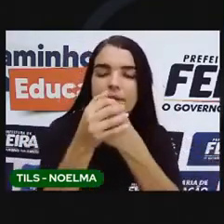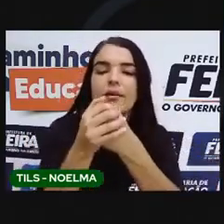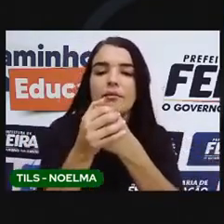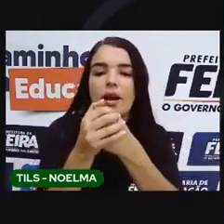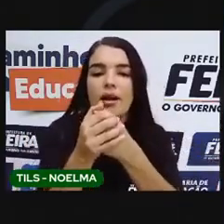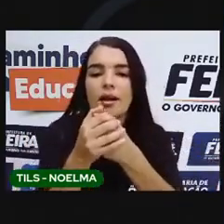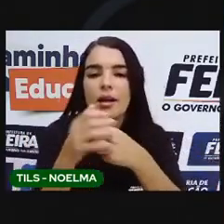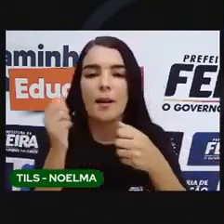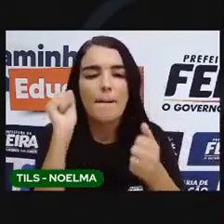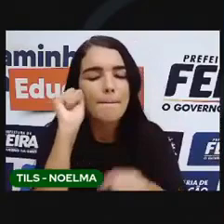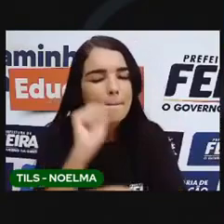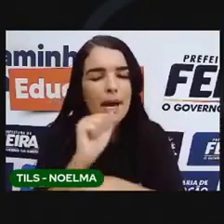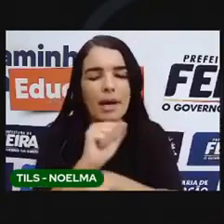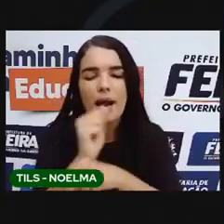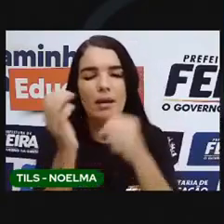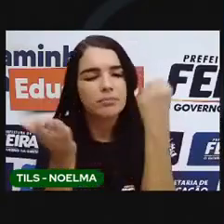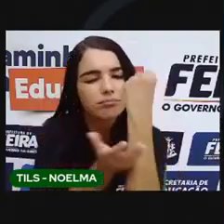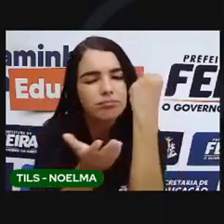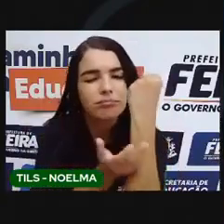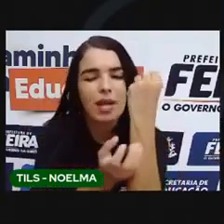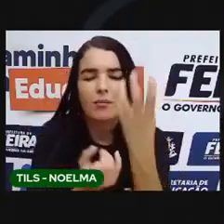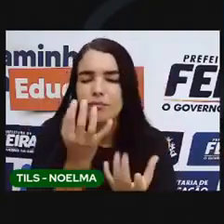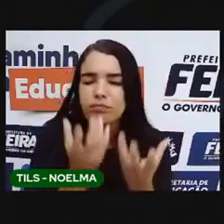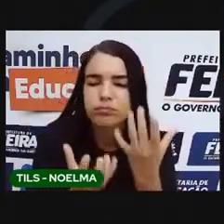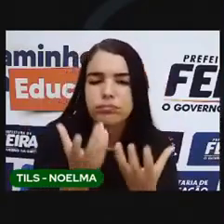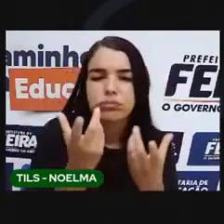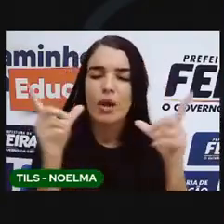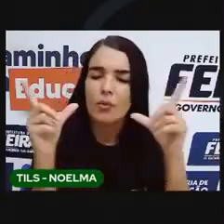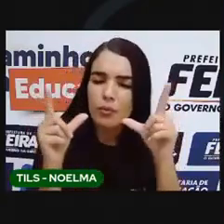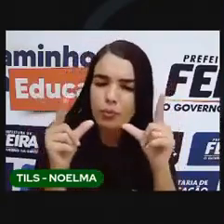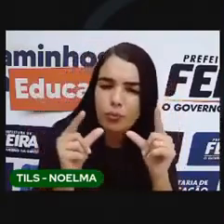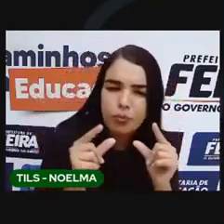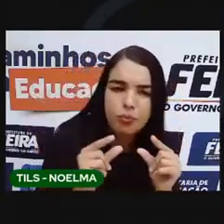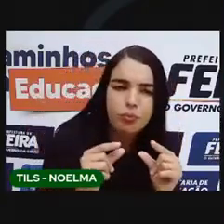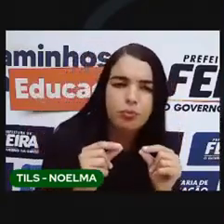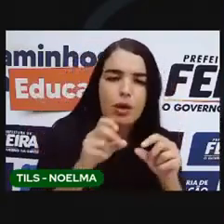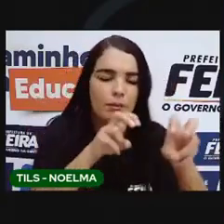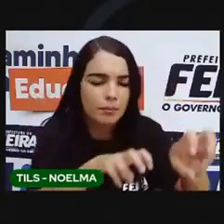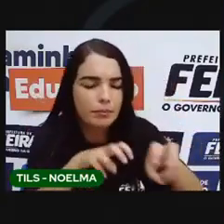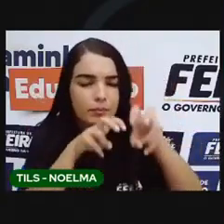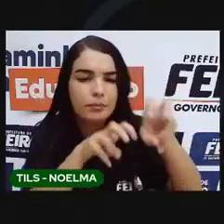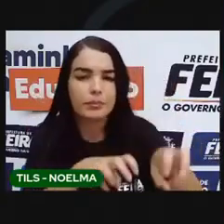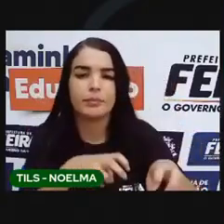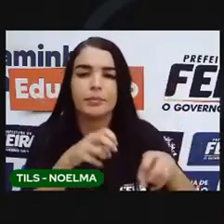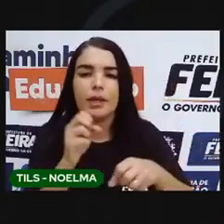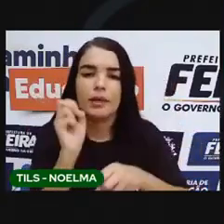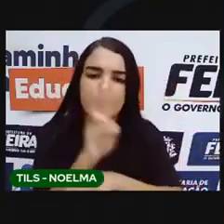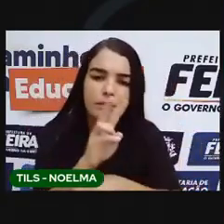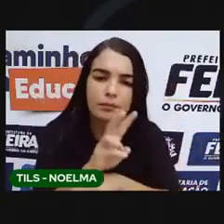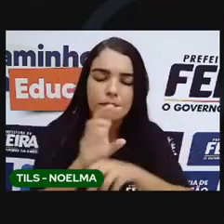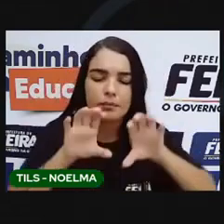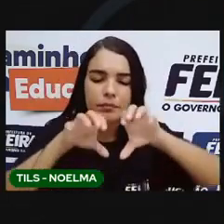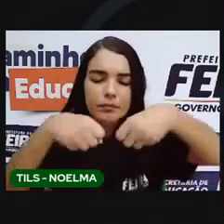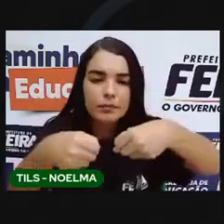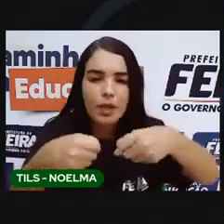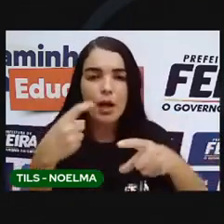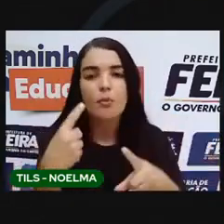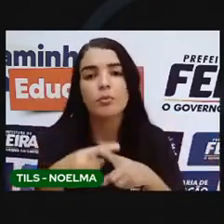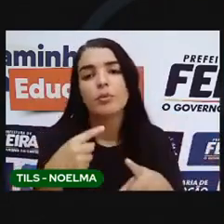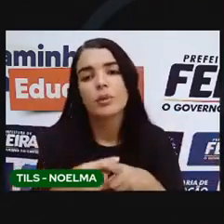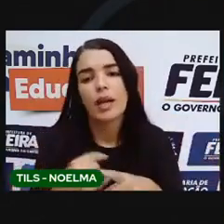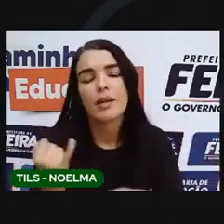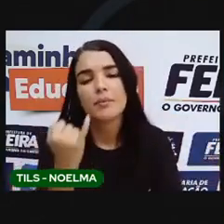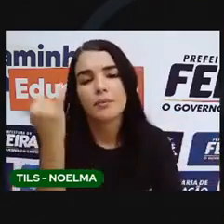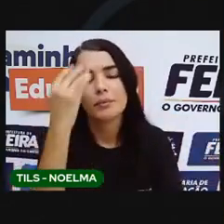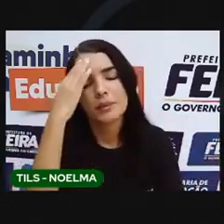com o desmatamento e as queimadas, diminuindo a intensidade da agropecuária e a mineração, pois esses são os principais